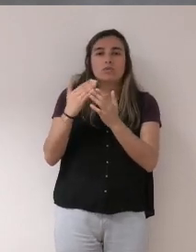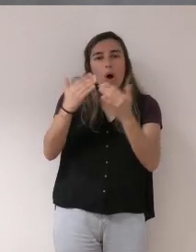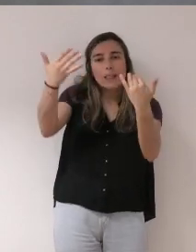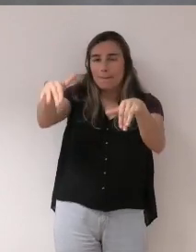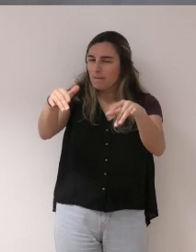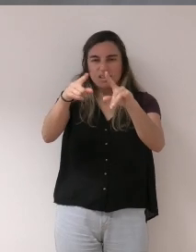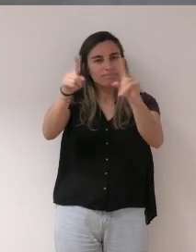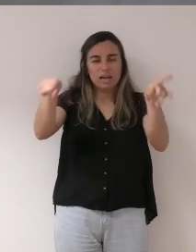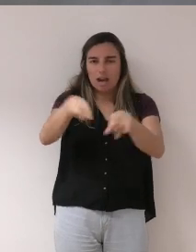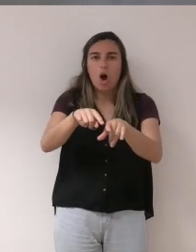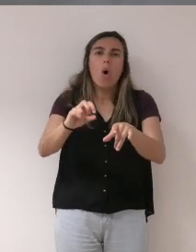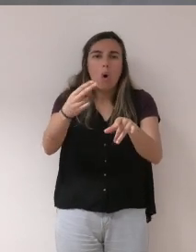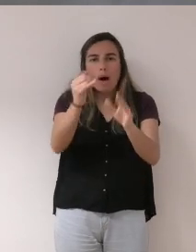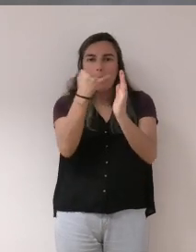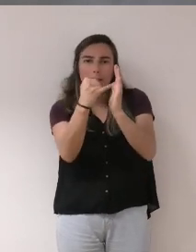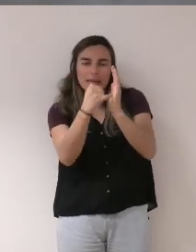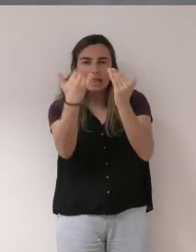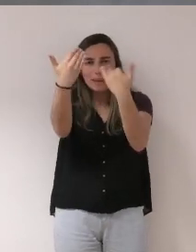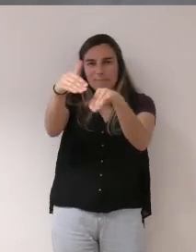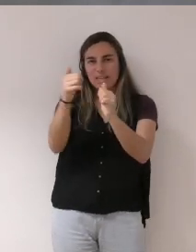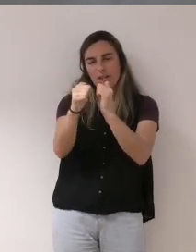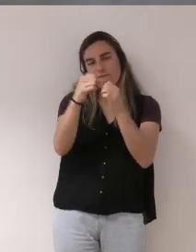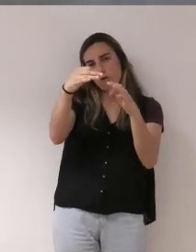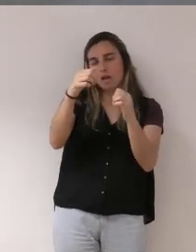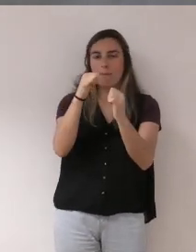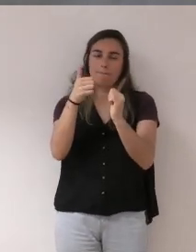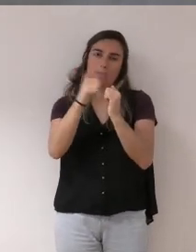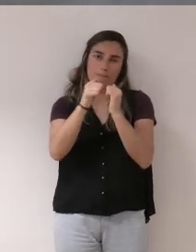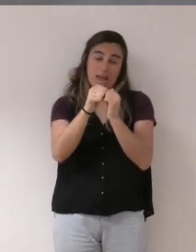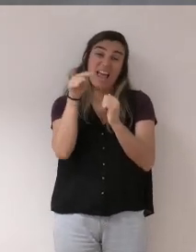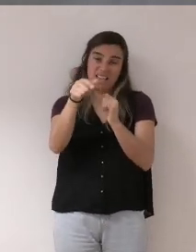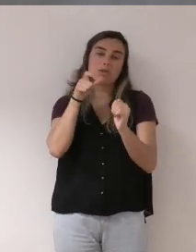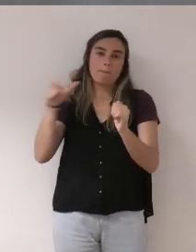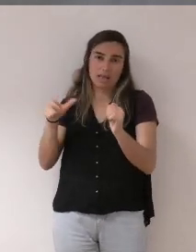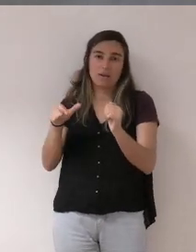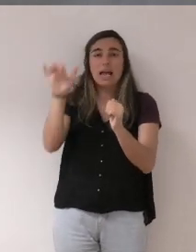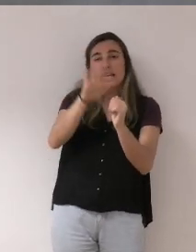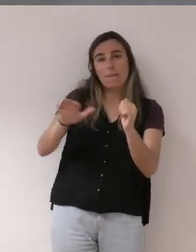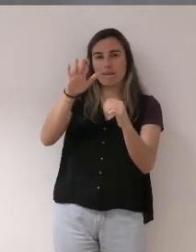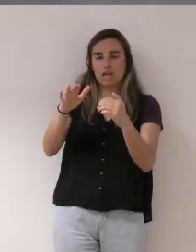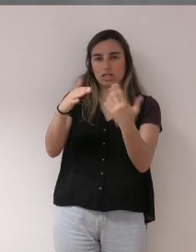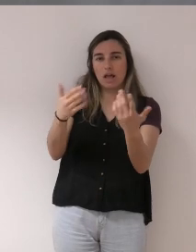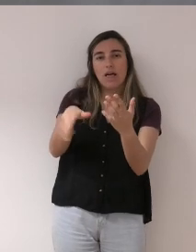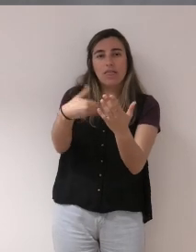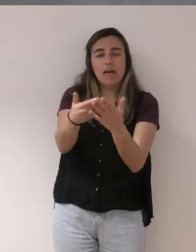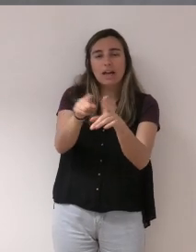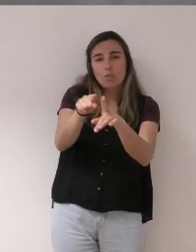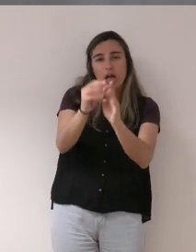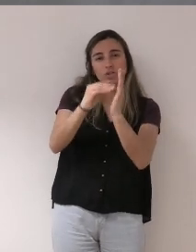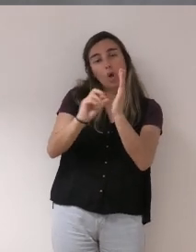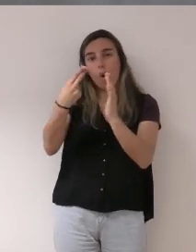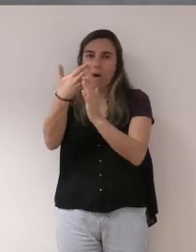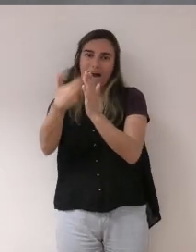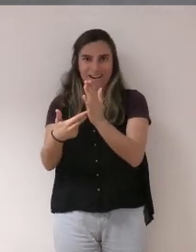ecrã, mais do que as linhas ou os limites da folha de papel, são essas palavras e imagens prévias que configuram a escrita ou